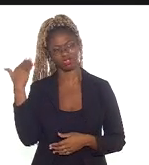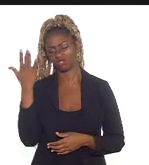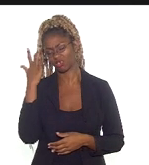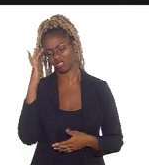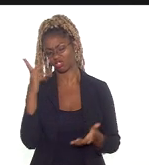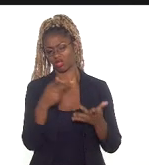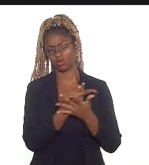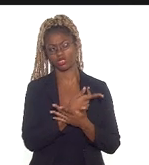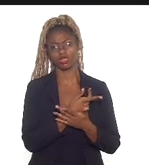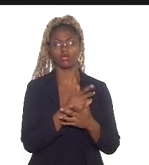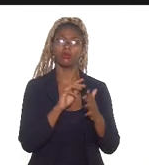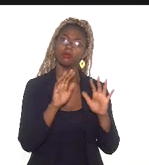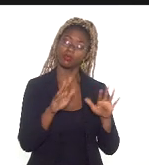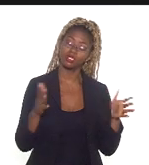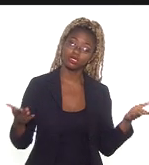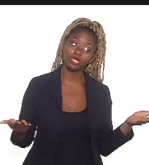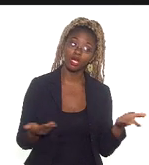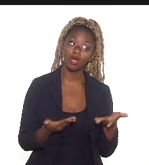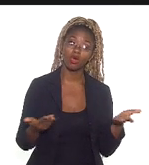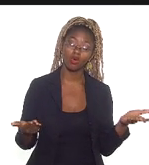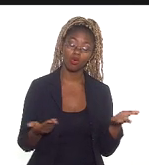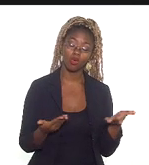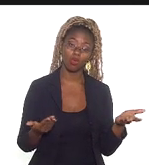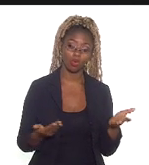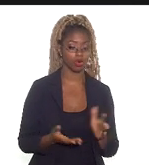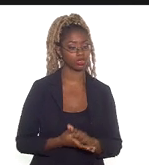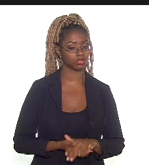No momento, doutor Marcelo Neves,